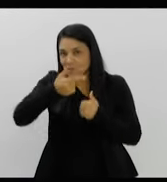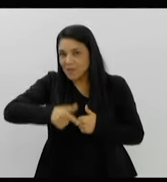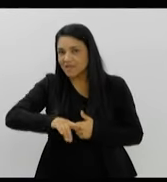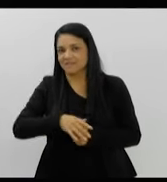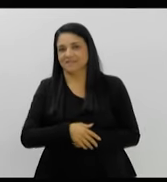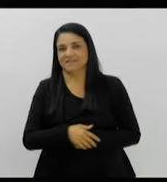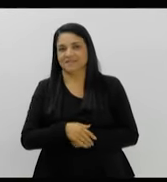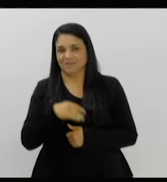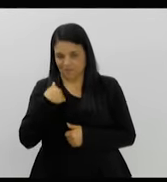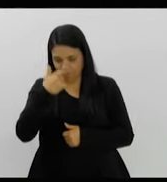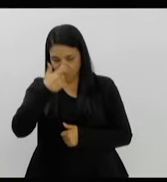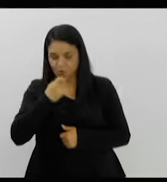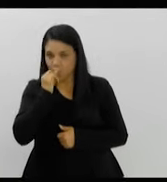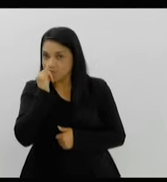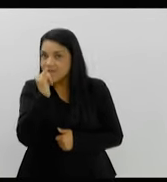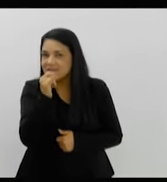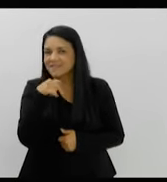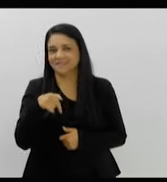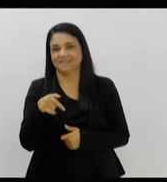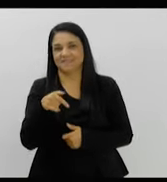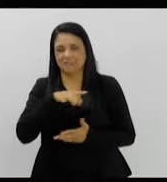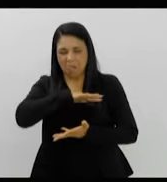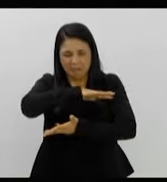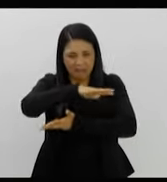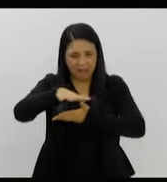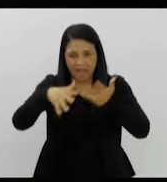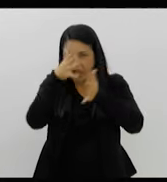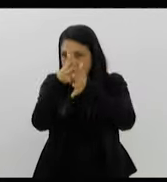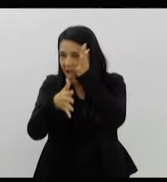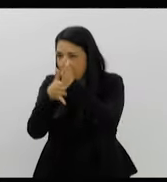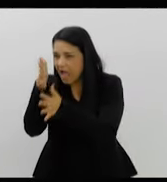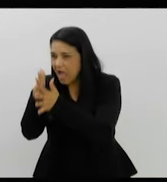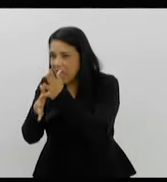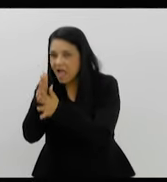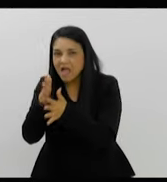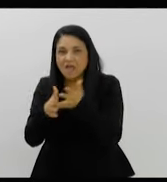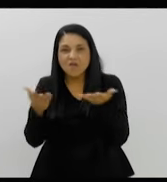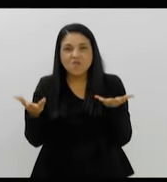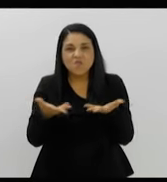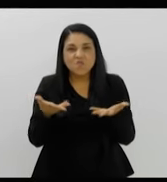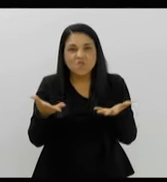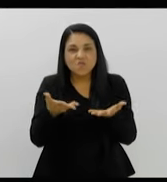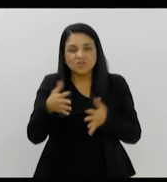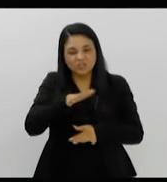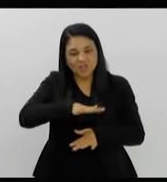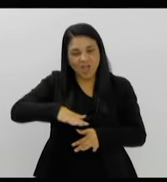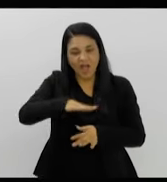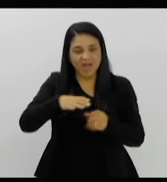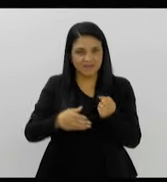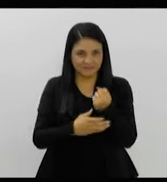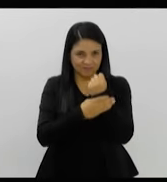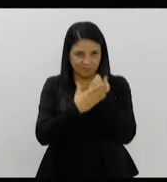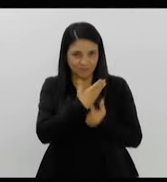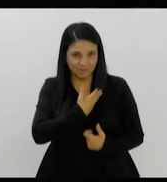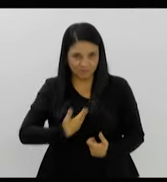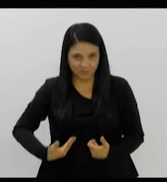população Esse caos que nós estamos vendo hoje na área de segurança